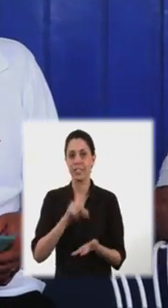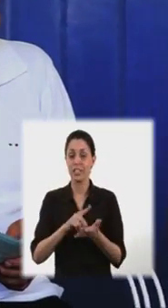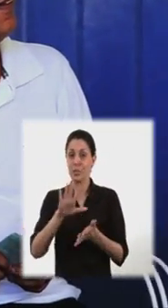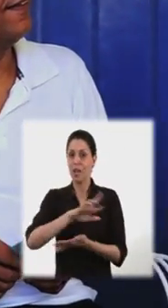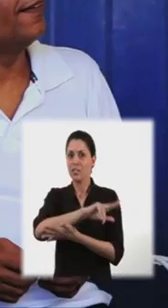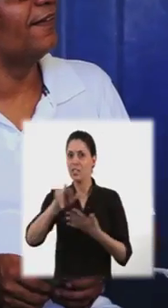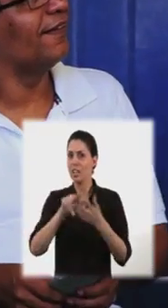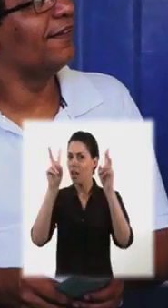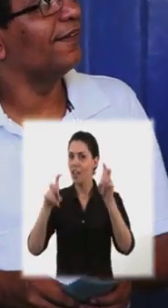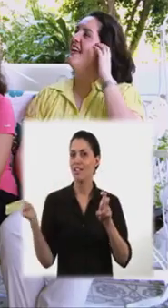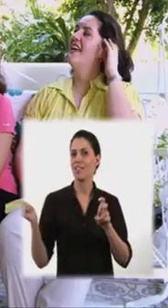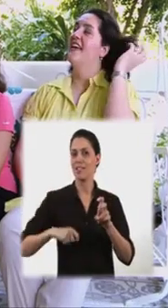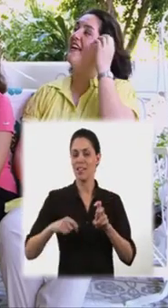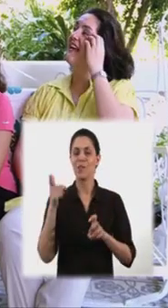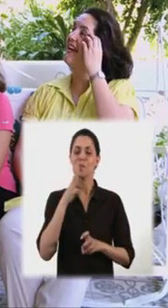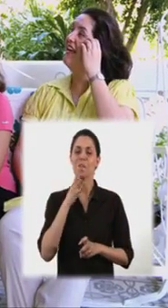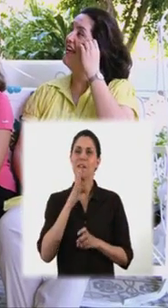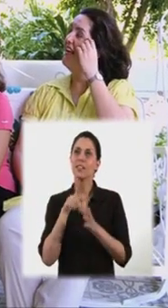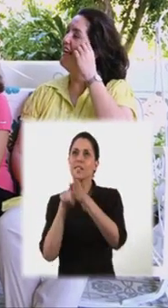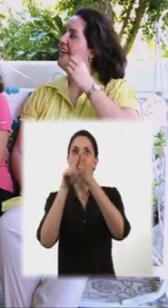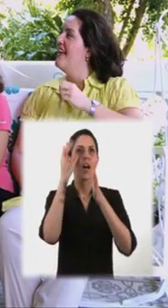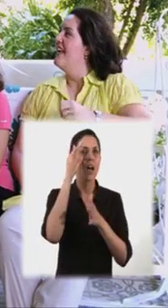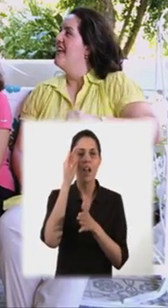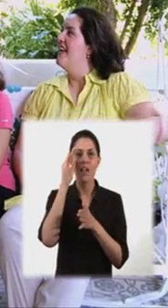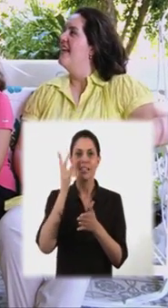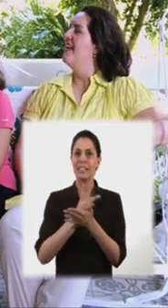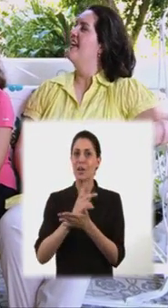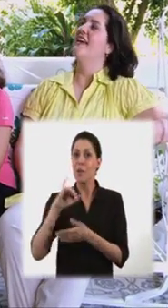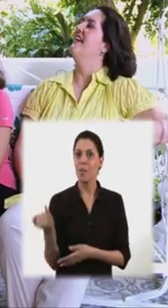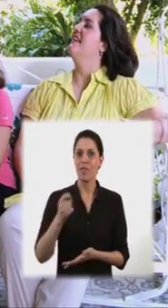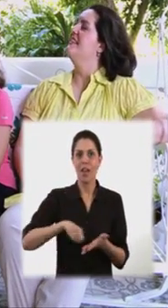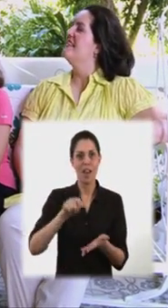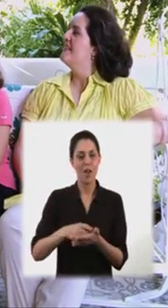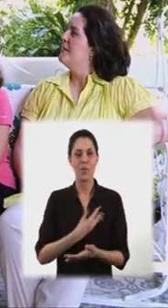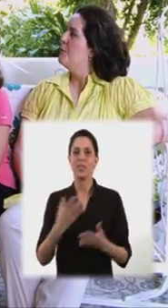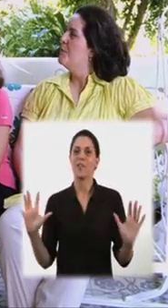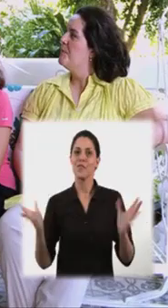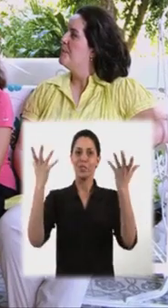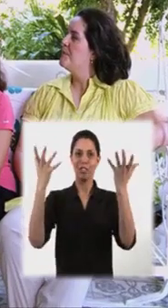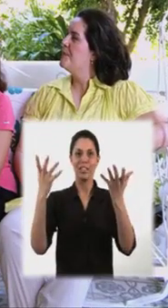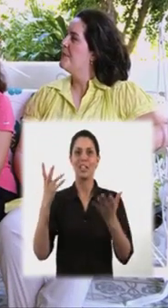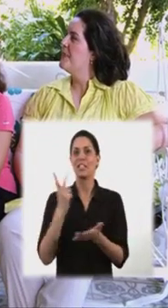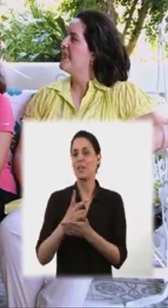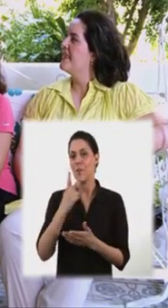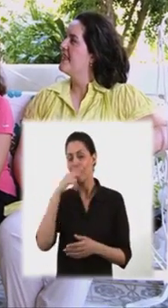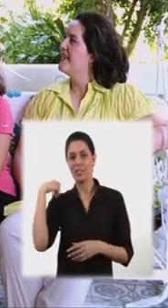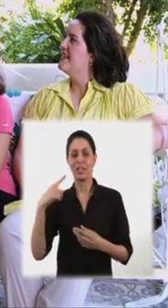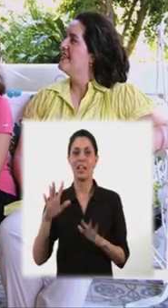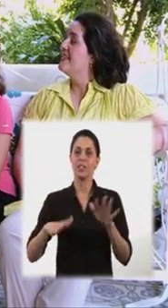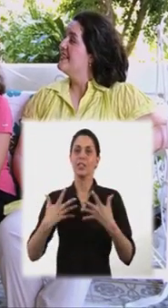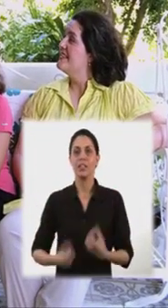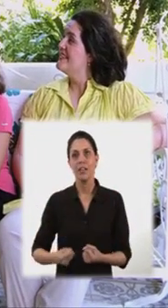assunto diverso era um poeta capaz. Em tudo que ele achava e via, pretexto para poesia e motivo para vecejar. Glosava moto adoidado e, quando